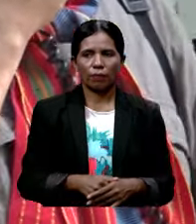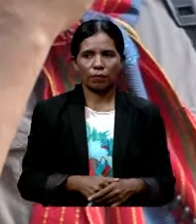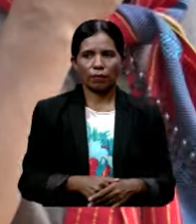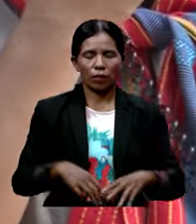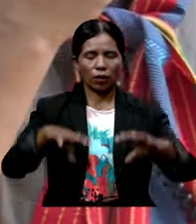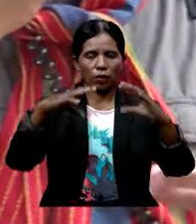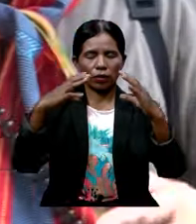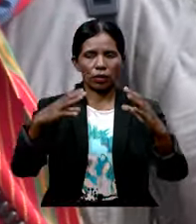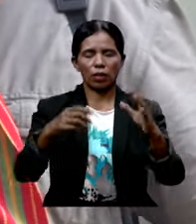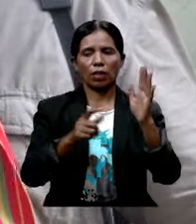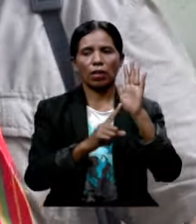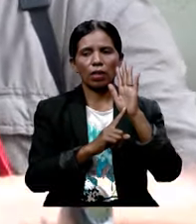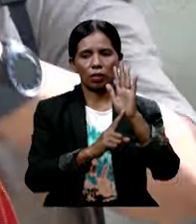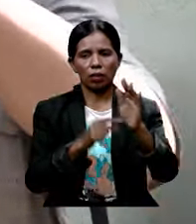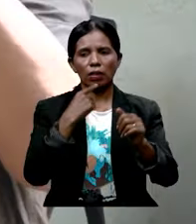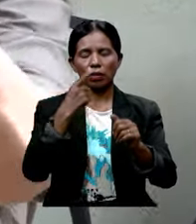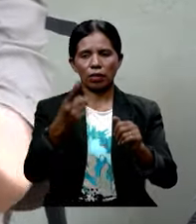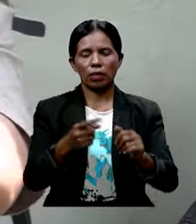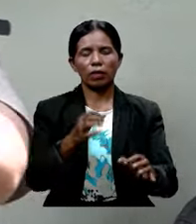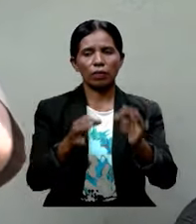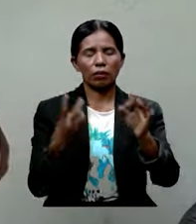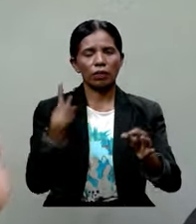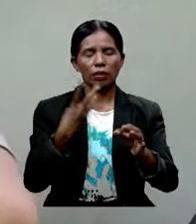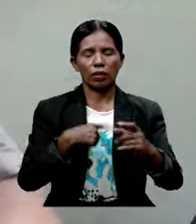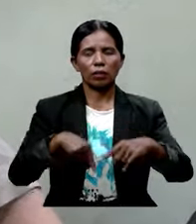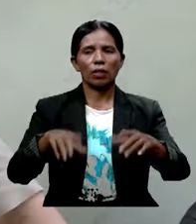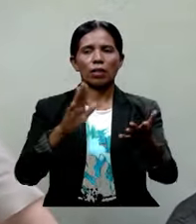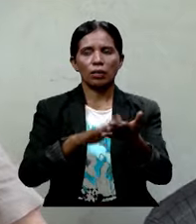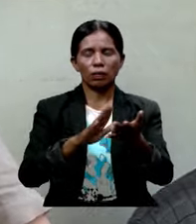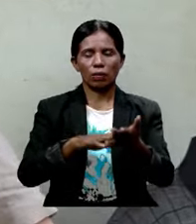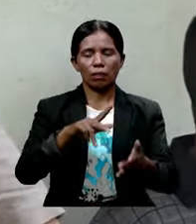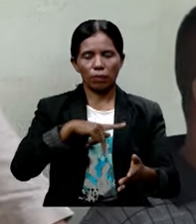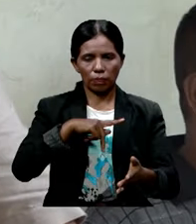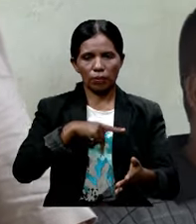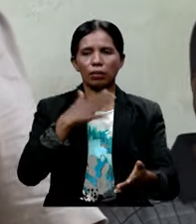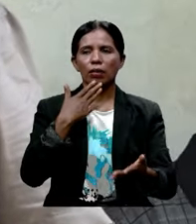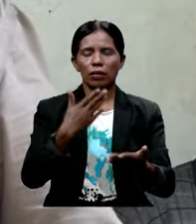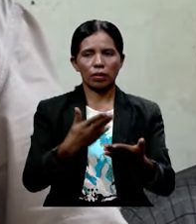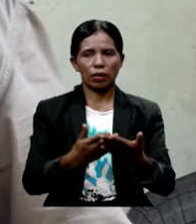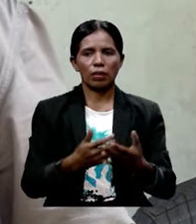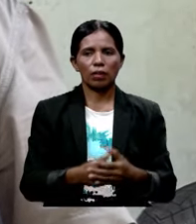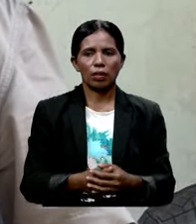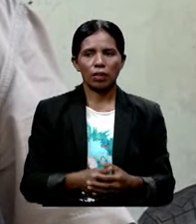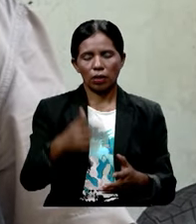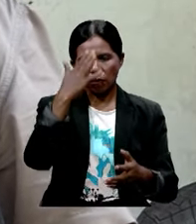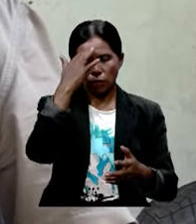conselhos aí a perto de onde se está para a escola privada né dia não sabe que lá